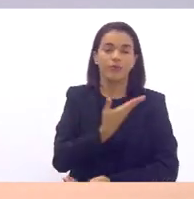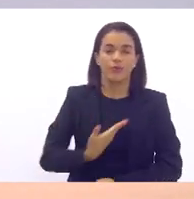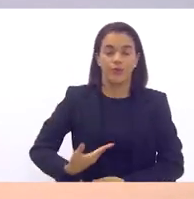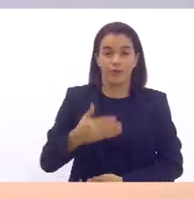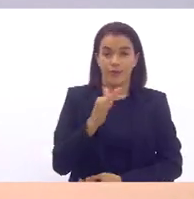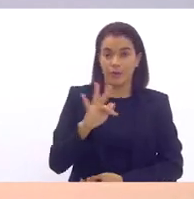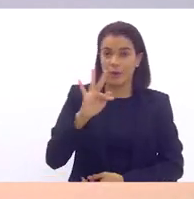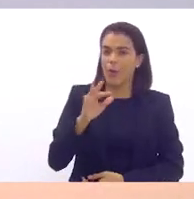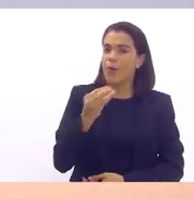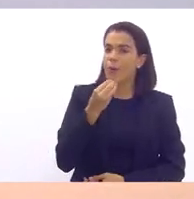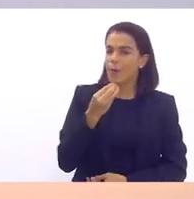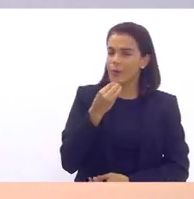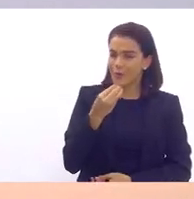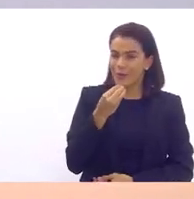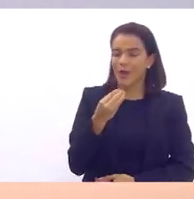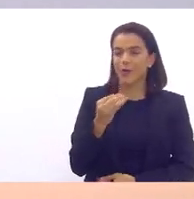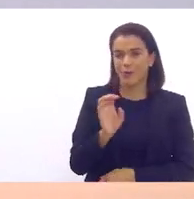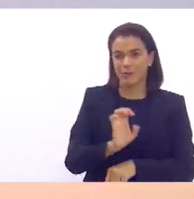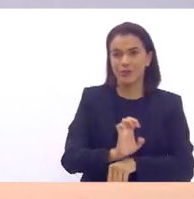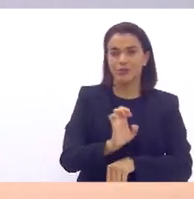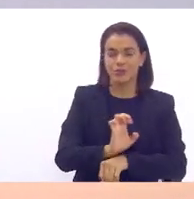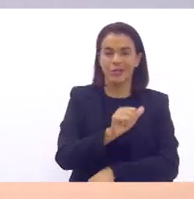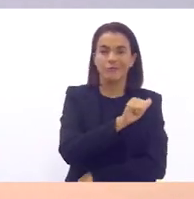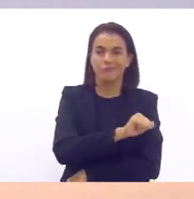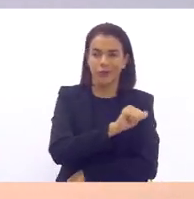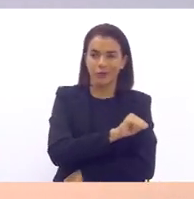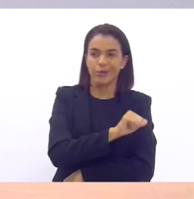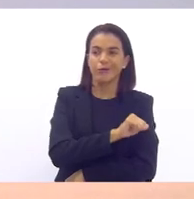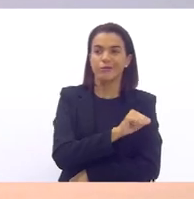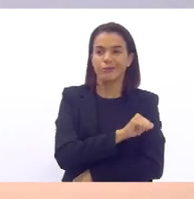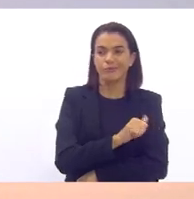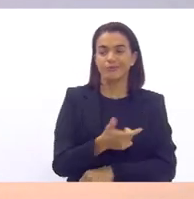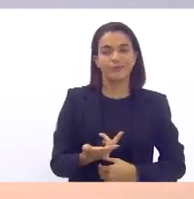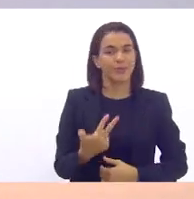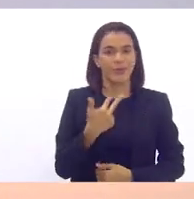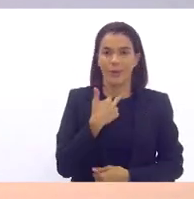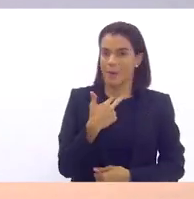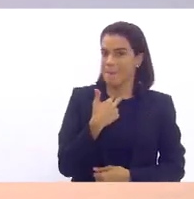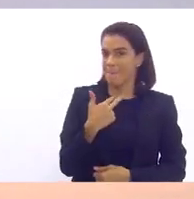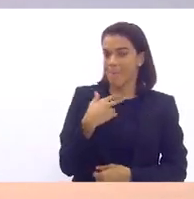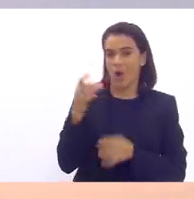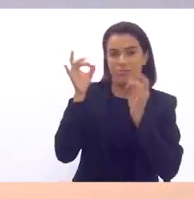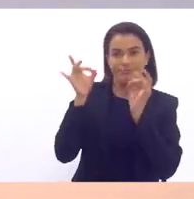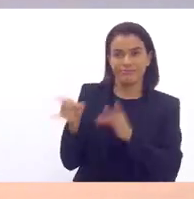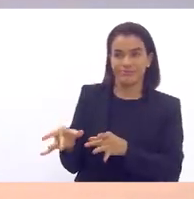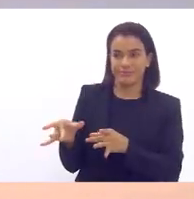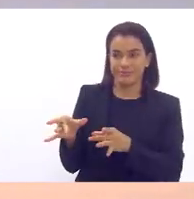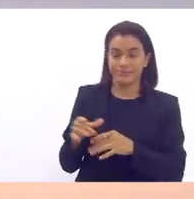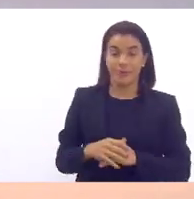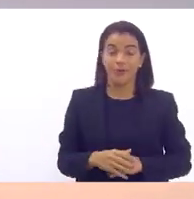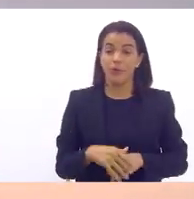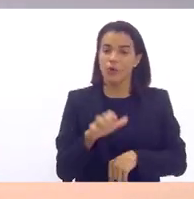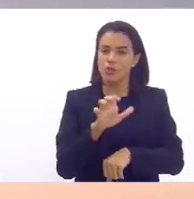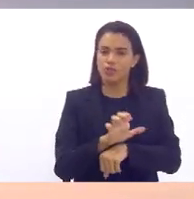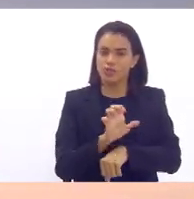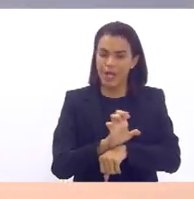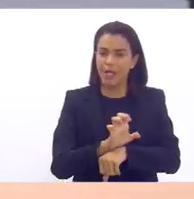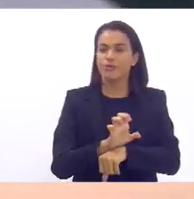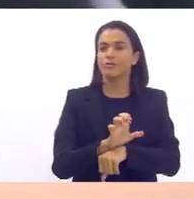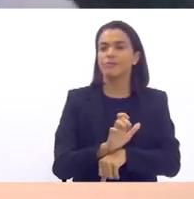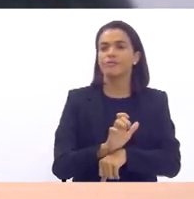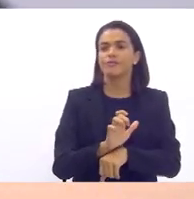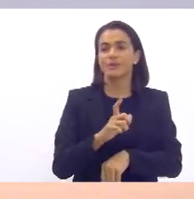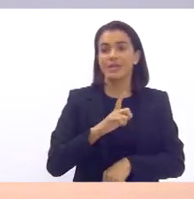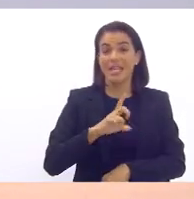oportunidade da qual o estado do Rio de Janeiro não pode abrir mão esse estado tem cinco